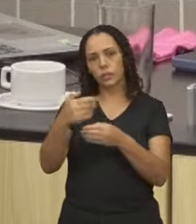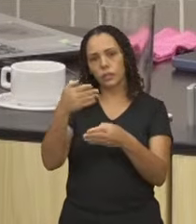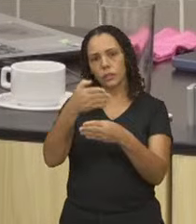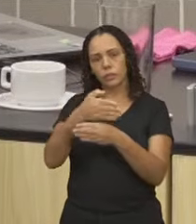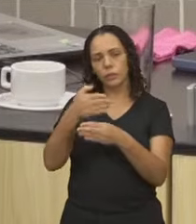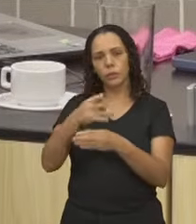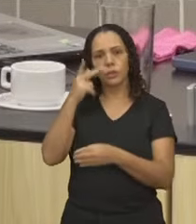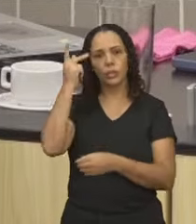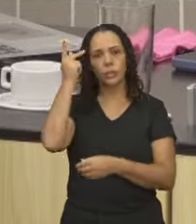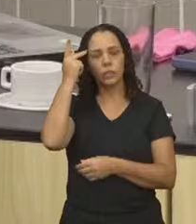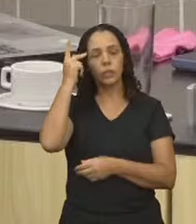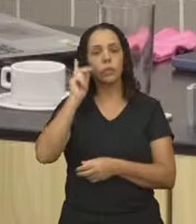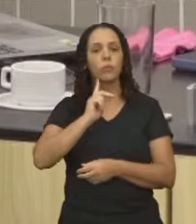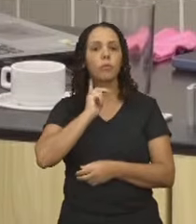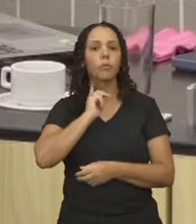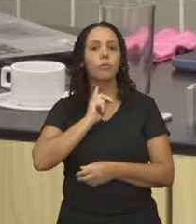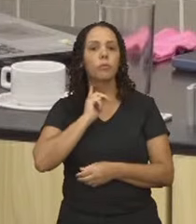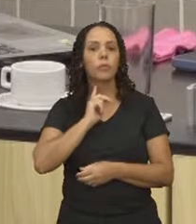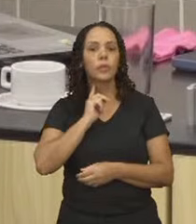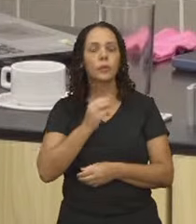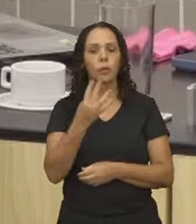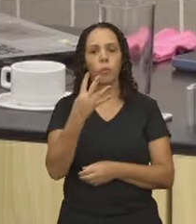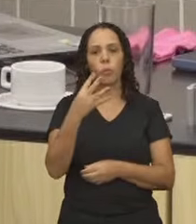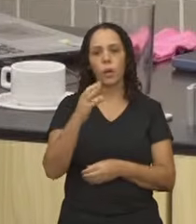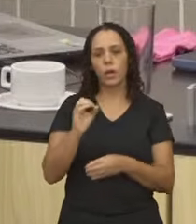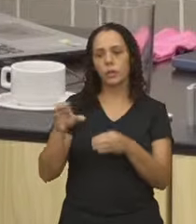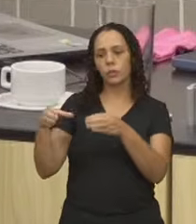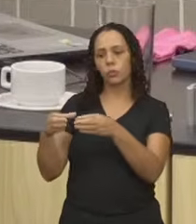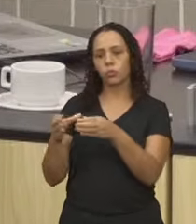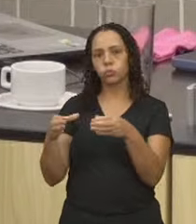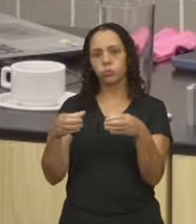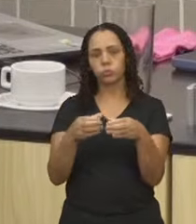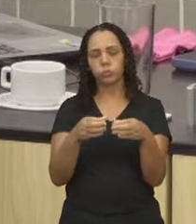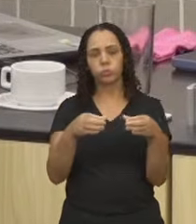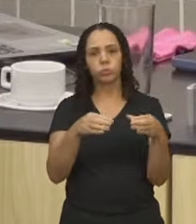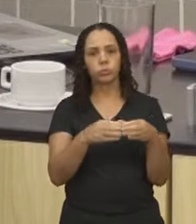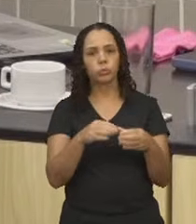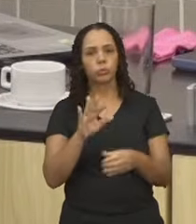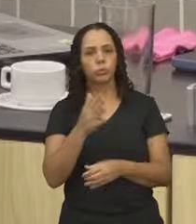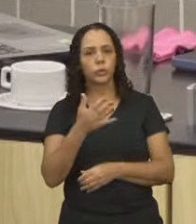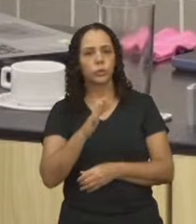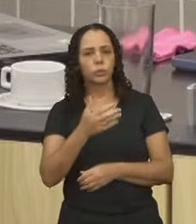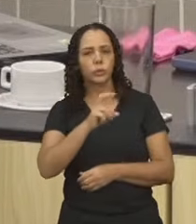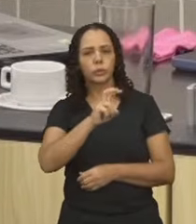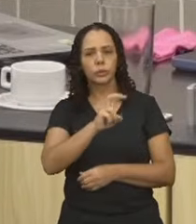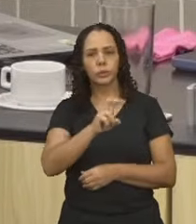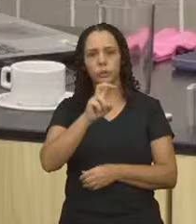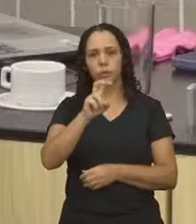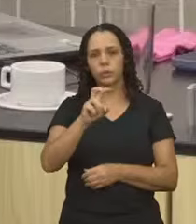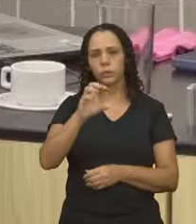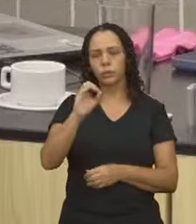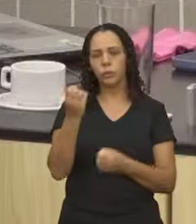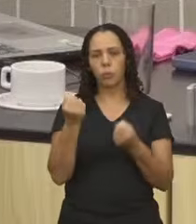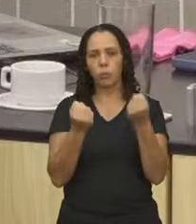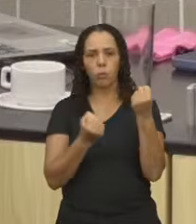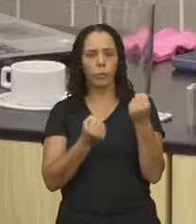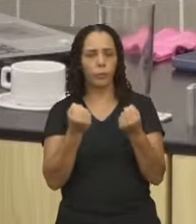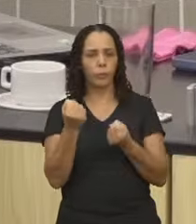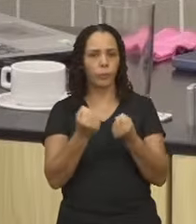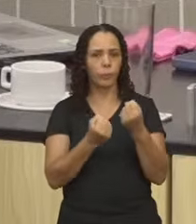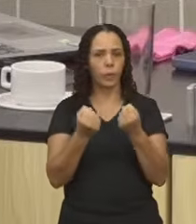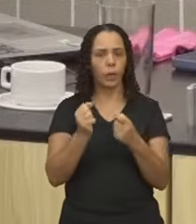e Minas Gerais, com 40 clubes, numa estimativa de 550 automóveis para